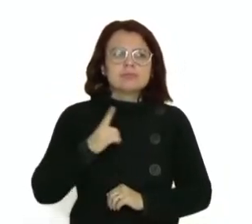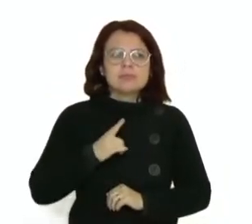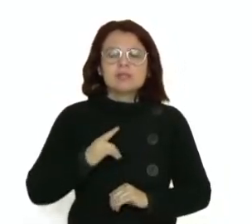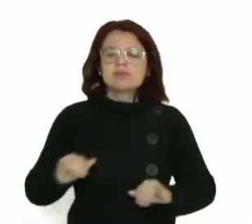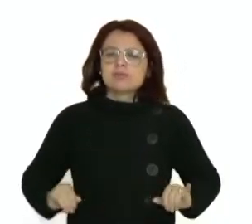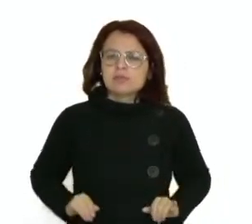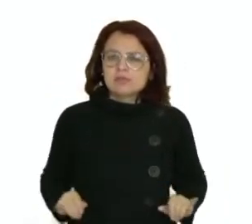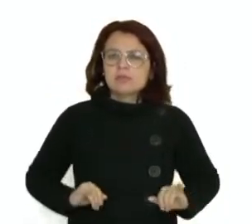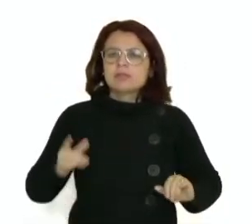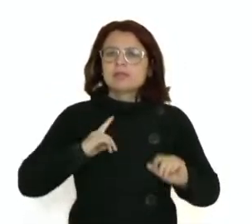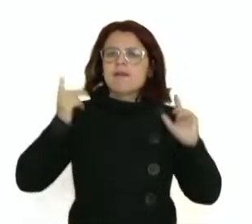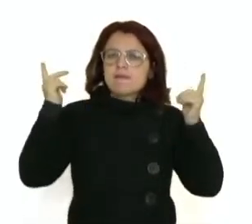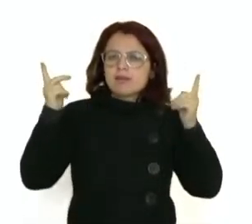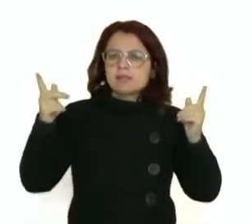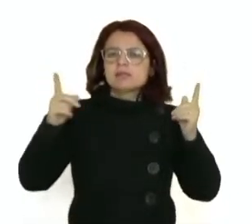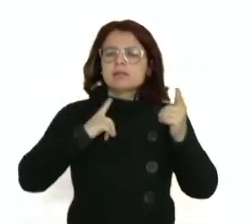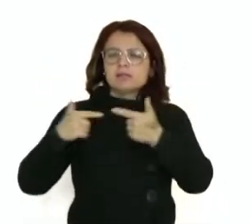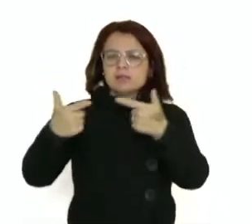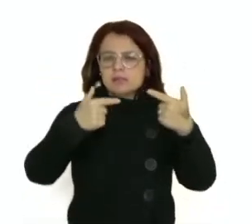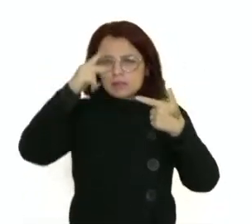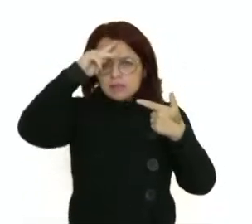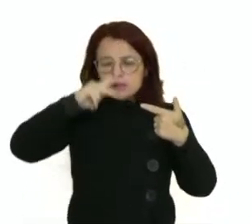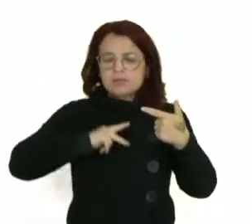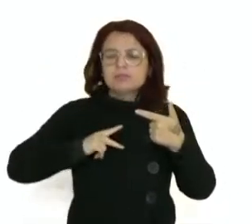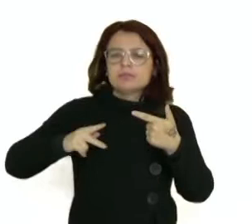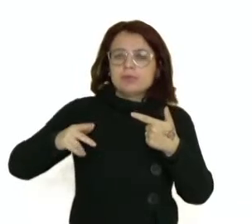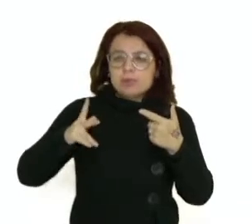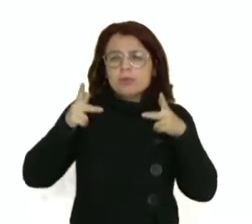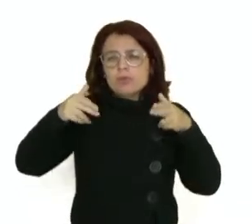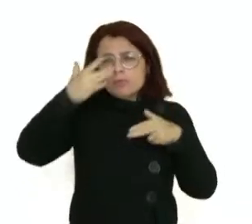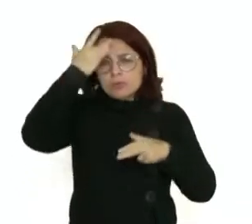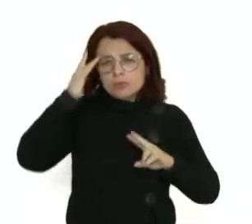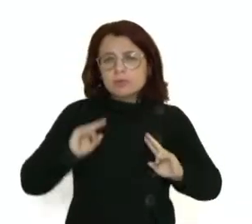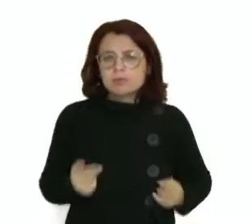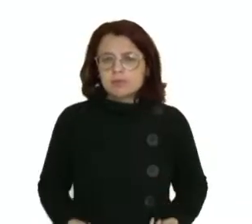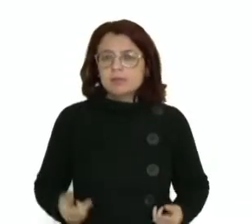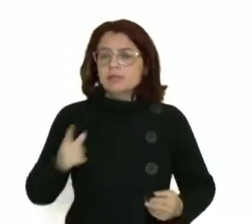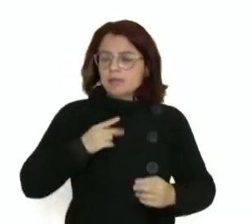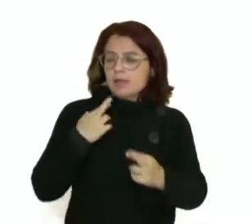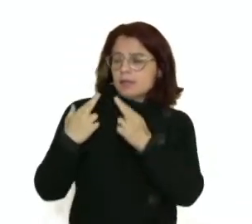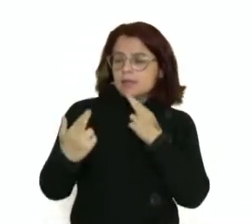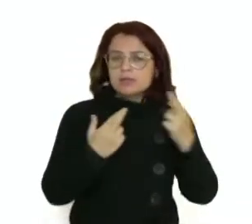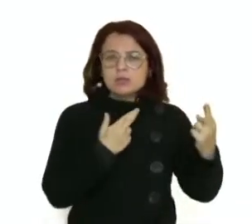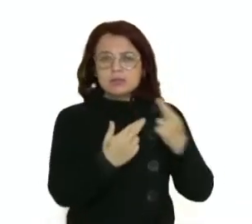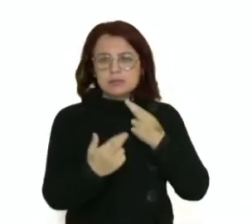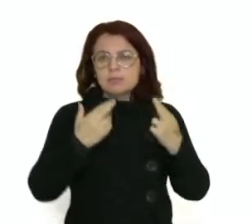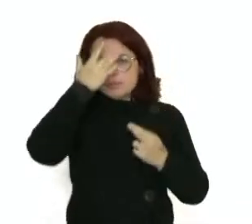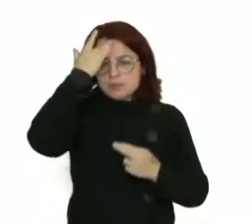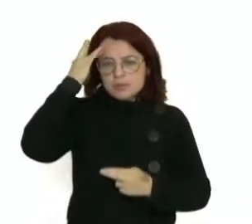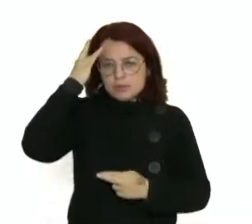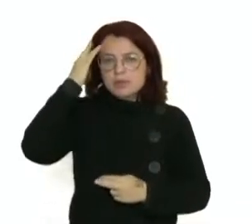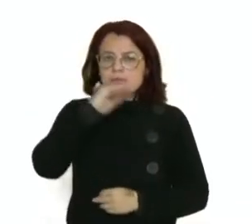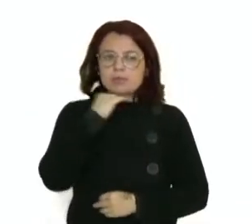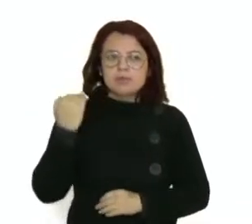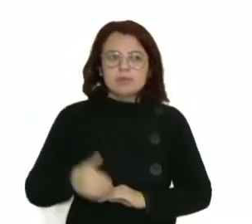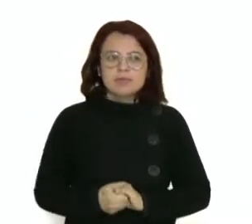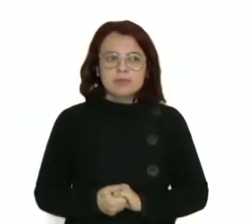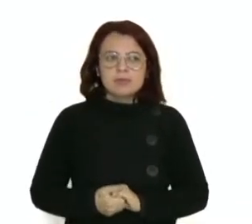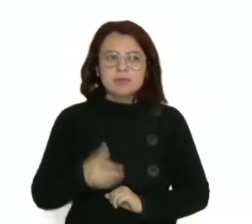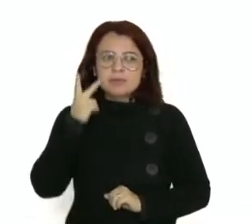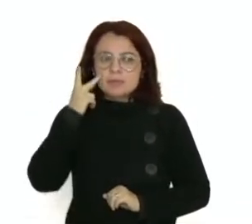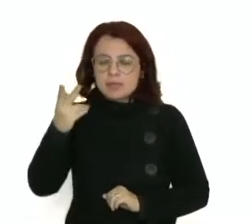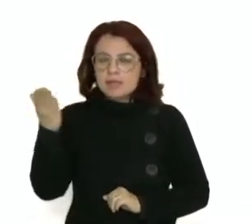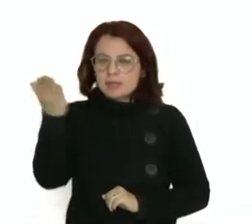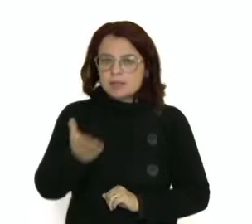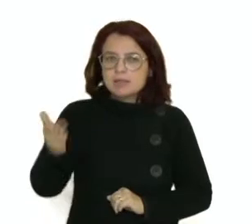eram aventureiros, faziam guerras entre si, igual aos humanos, e também se relacionavam com pessoas mortais. Para os gregos,